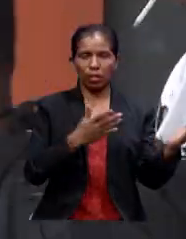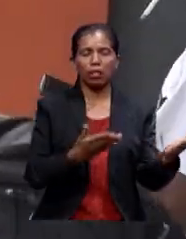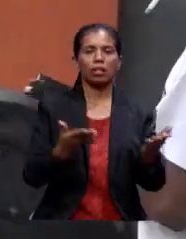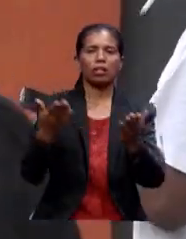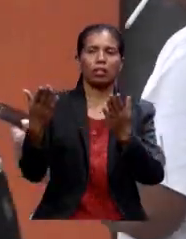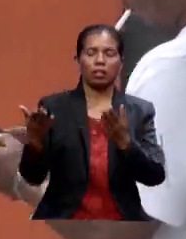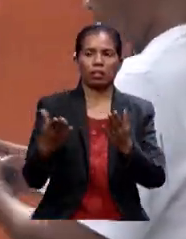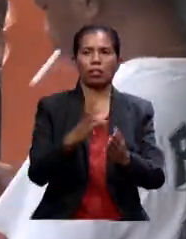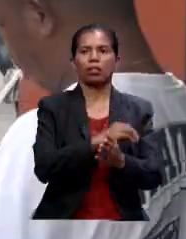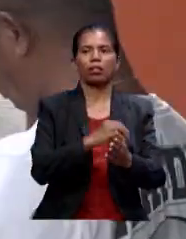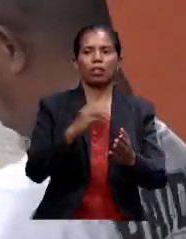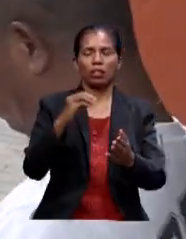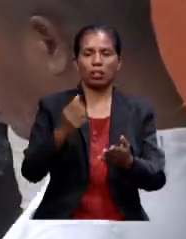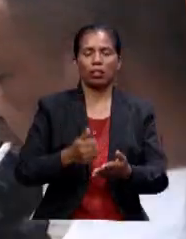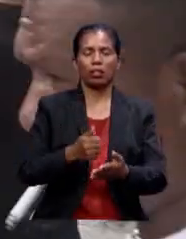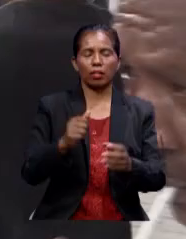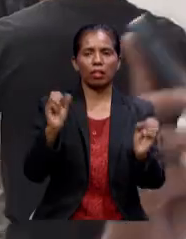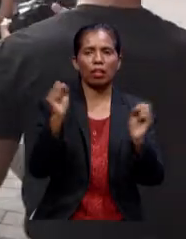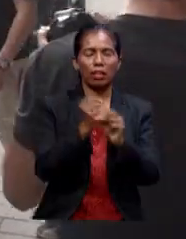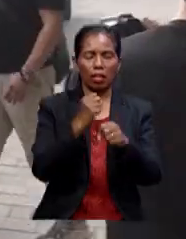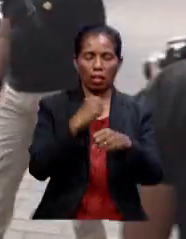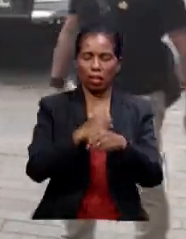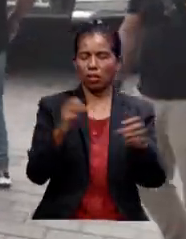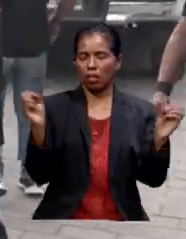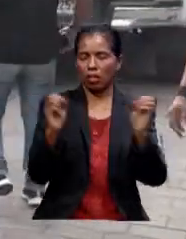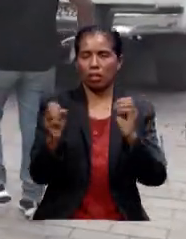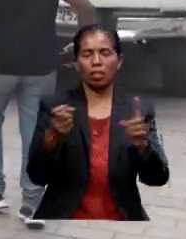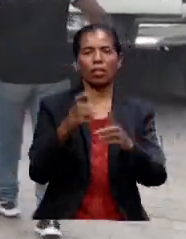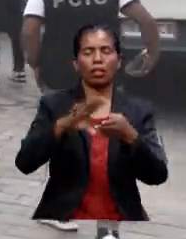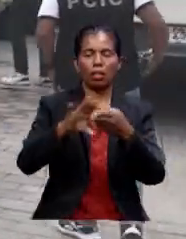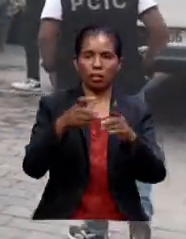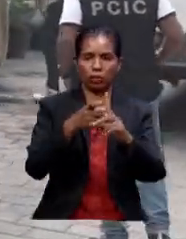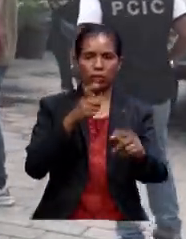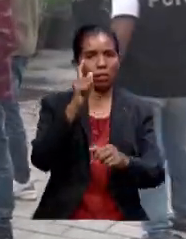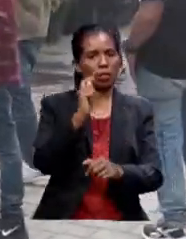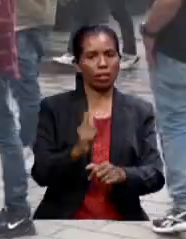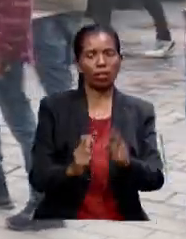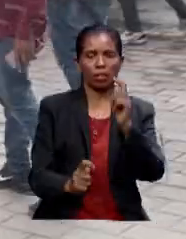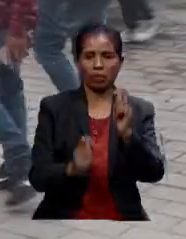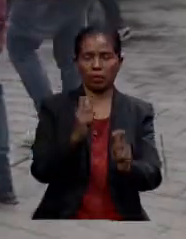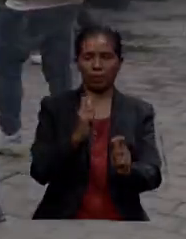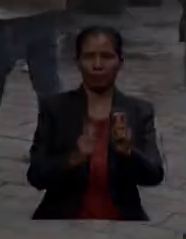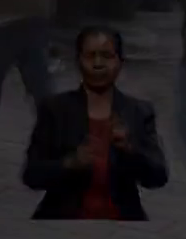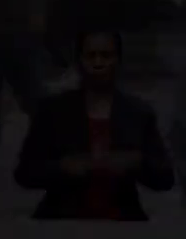tamba busca nebe equipa conjunta halo la iha mandado husi tribunal. Emerenciana Martins, Tito Silva, Jemen.